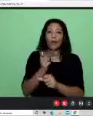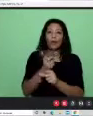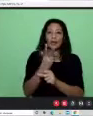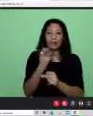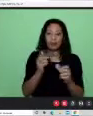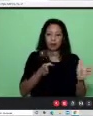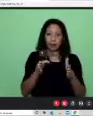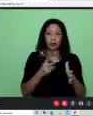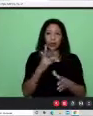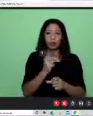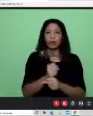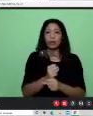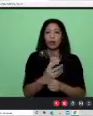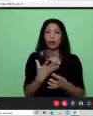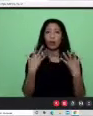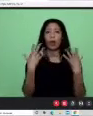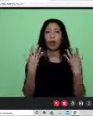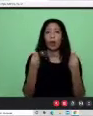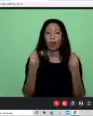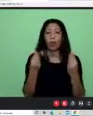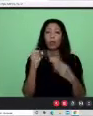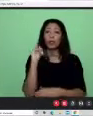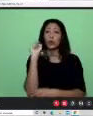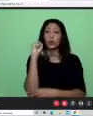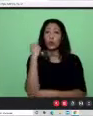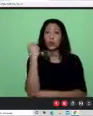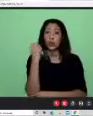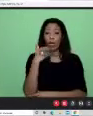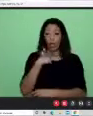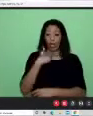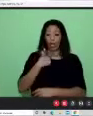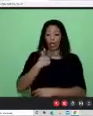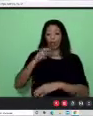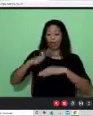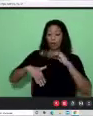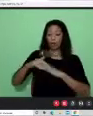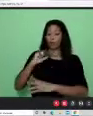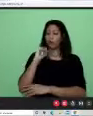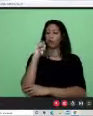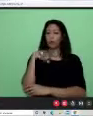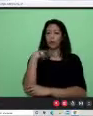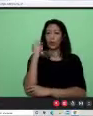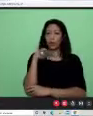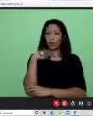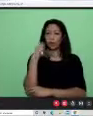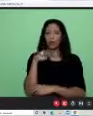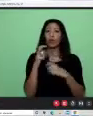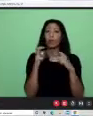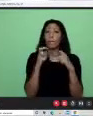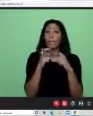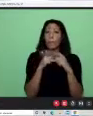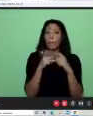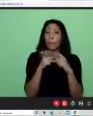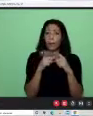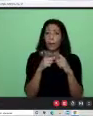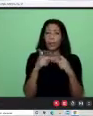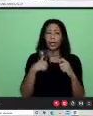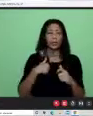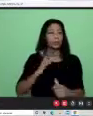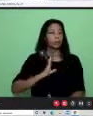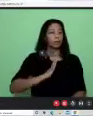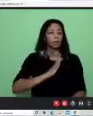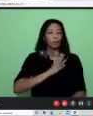gravíssimo, gravíssimo. Eu sou fisioterapeuta, sou médico, e eu fiquei indignado quando eu recebi essa notícia, hoje